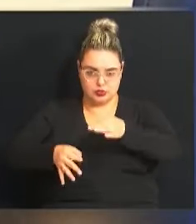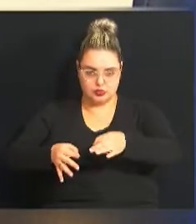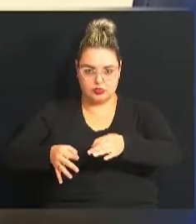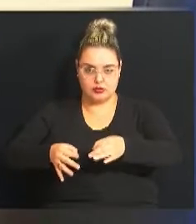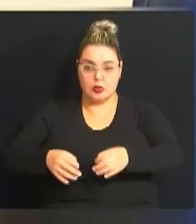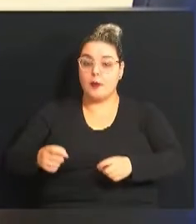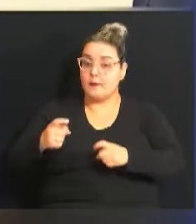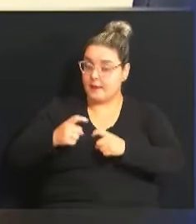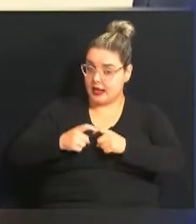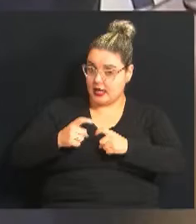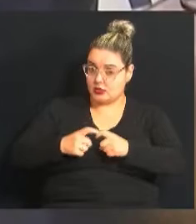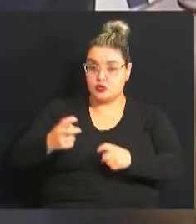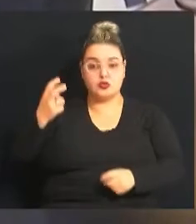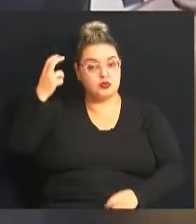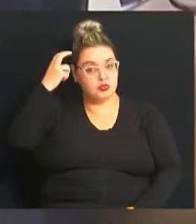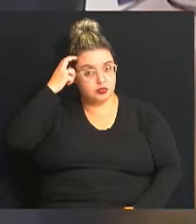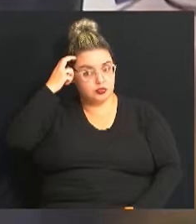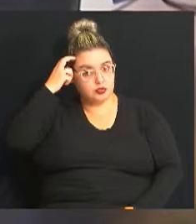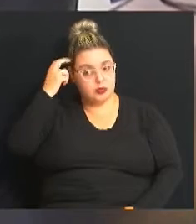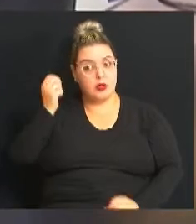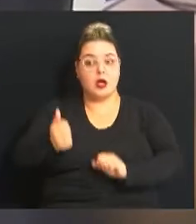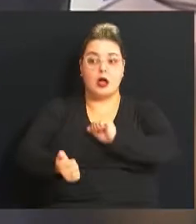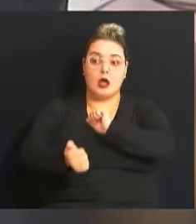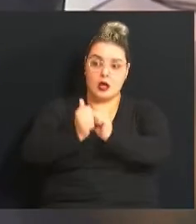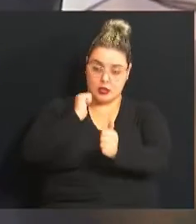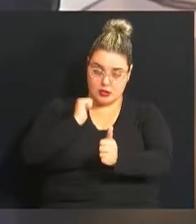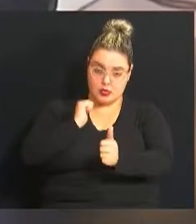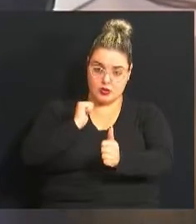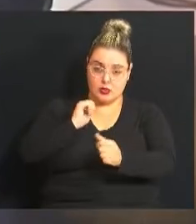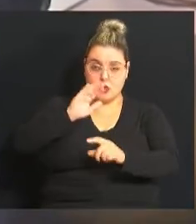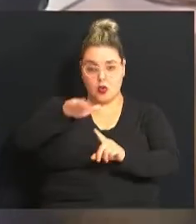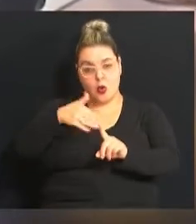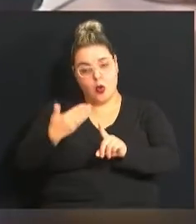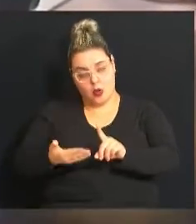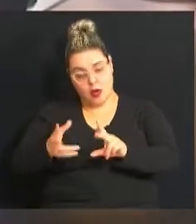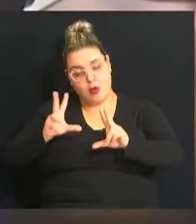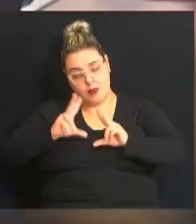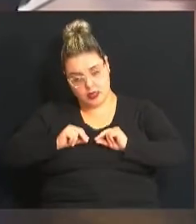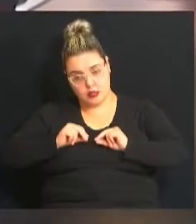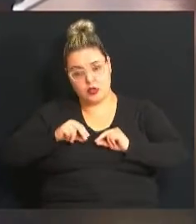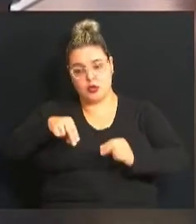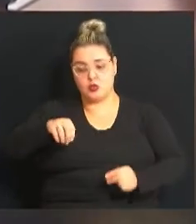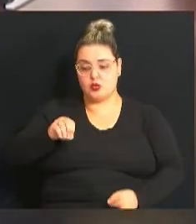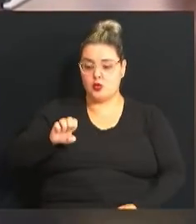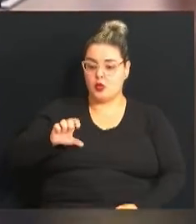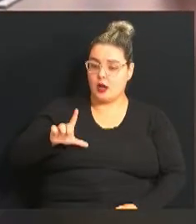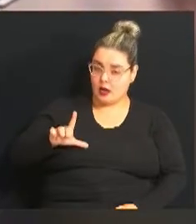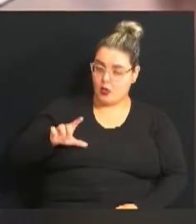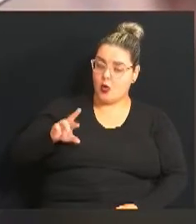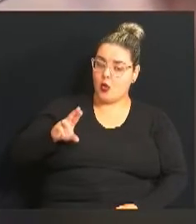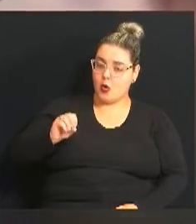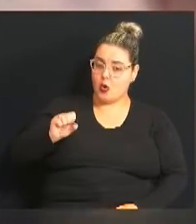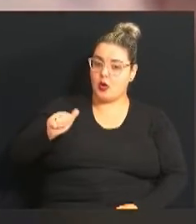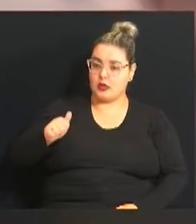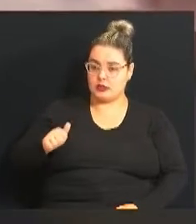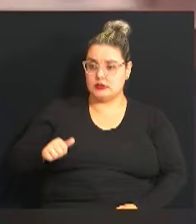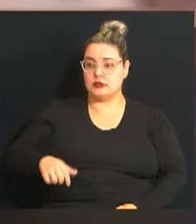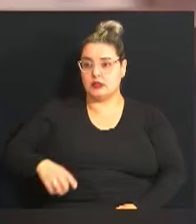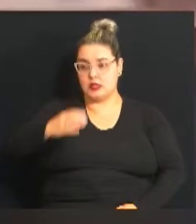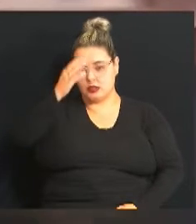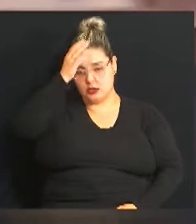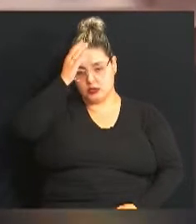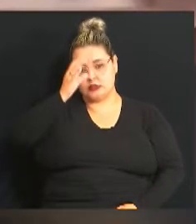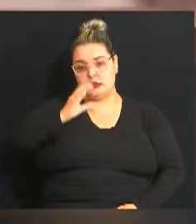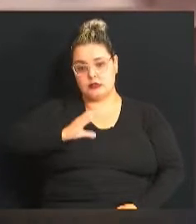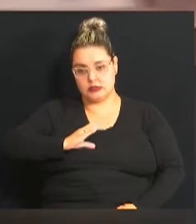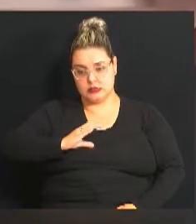médico, cultural, esportivo, honra ao mérito e Noel Rosa, além do título Cidadão Campineiro.